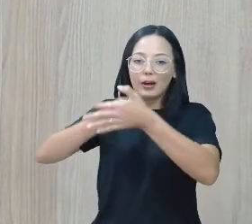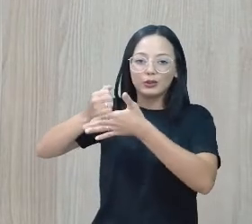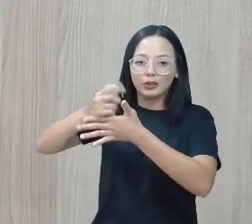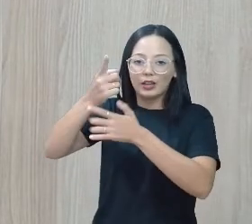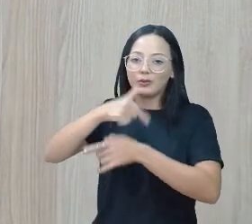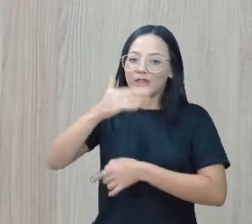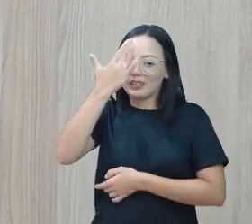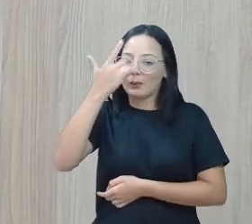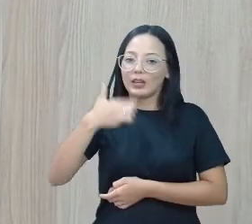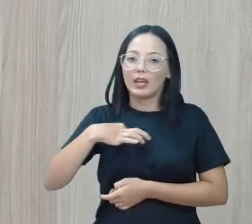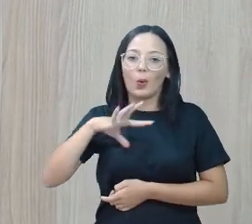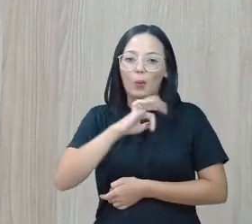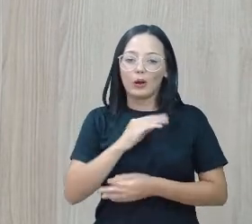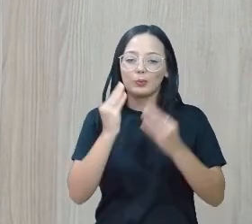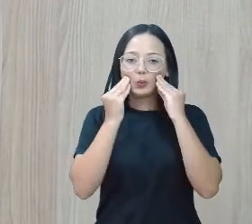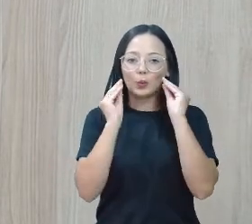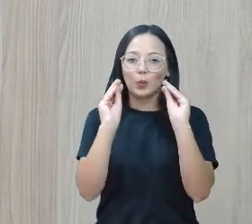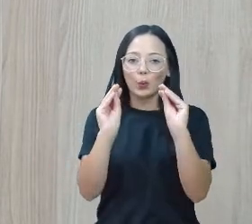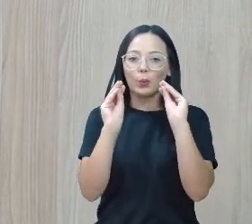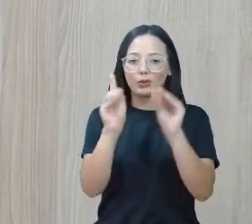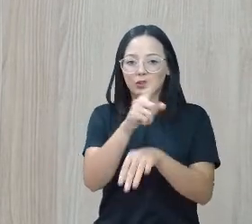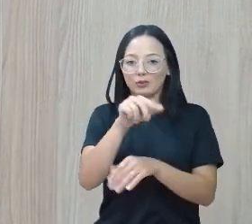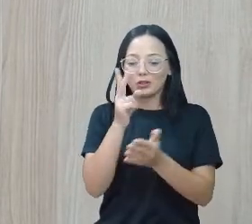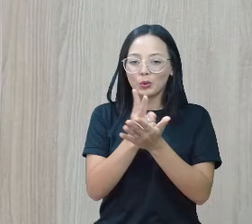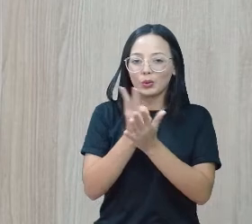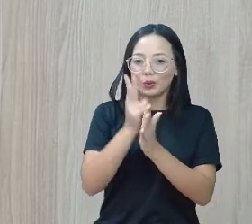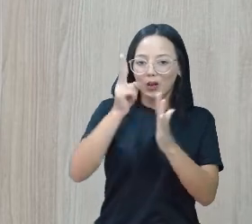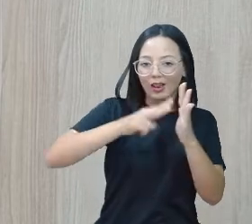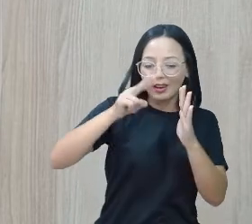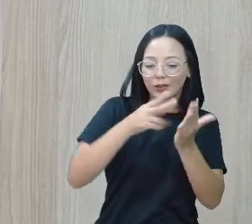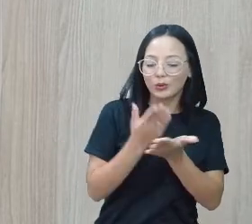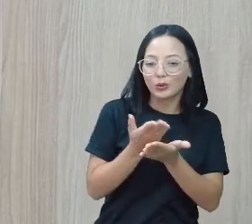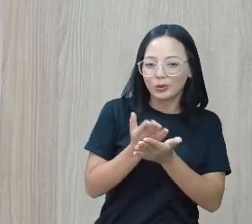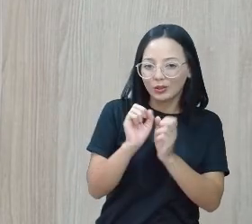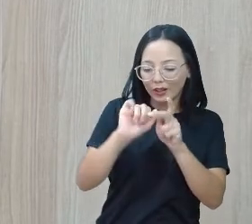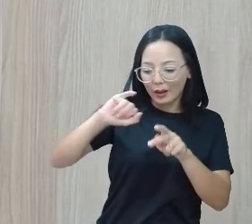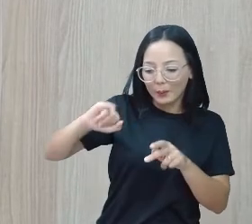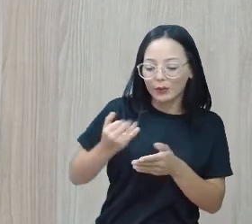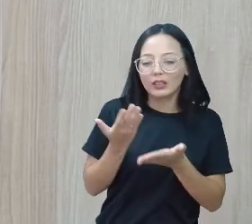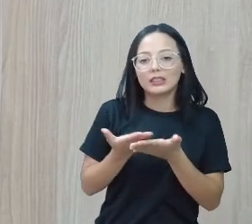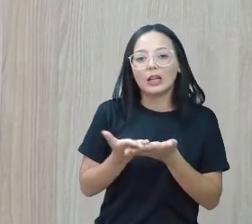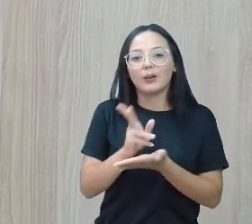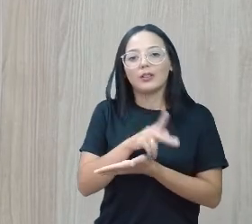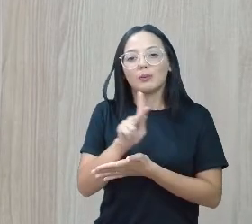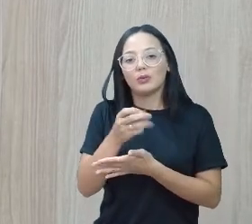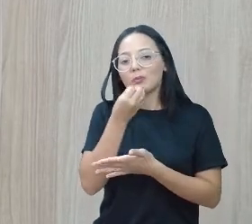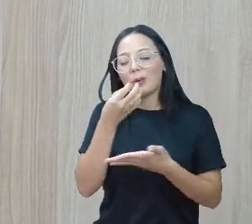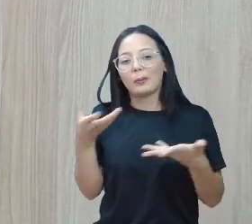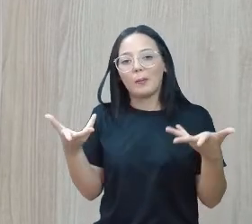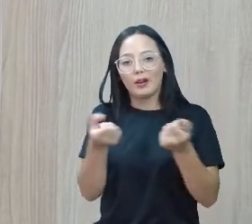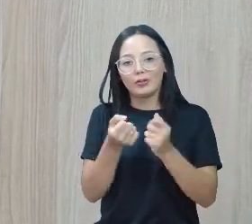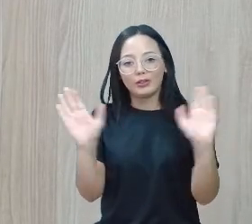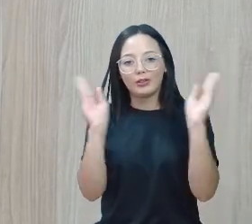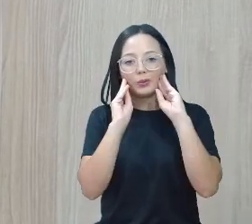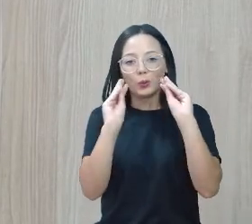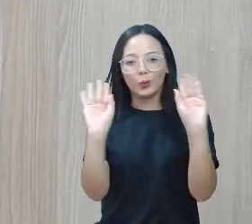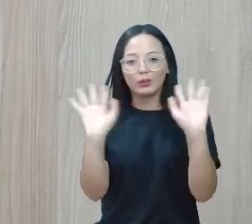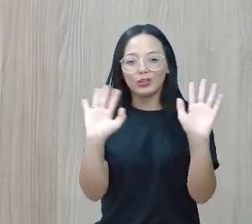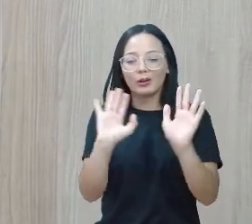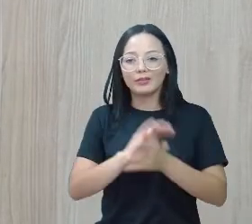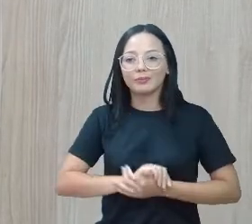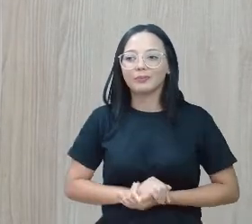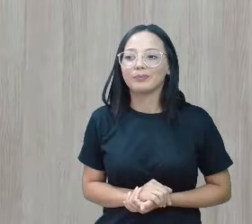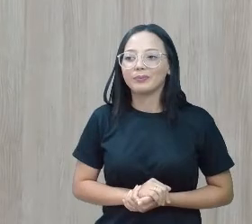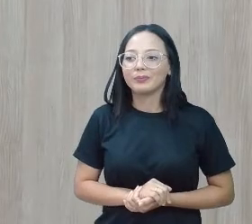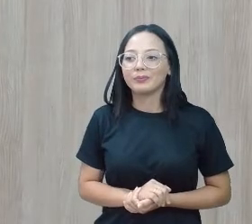eu adoro. Um beijo gigante. Continuem lendo, estudando e aproveitando essa aula dessa professora maravilhosa. Um beijo enorme para